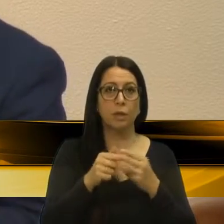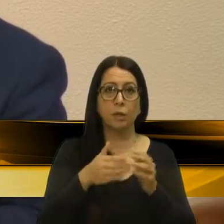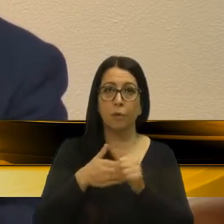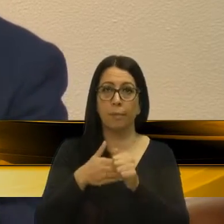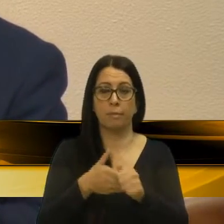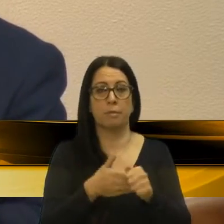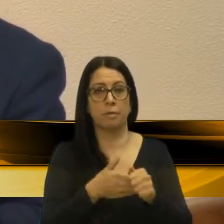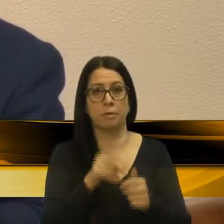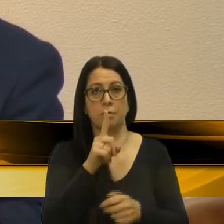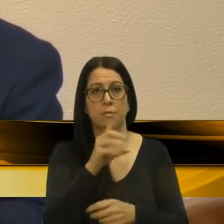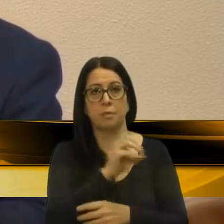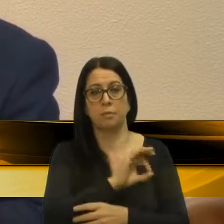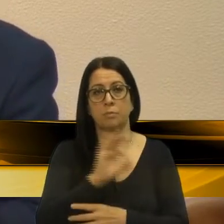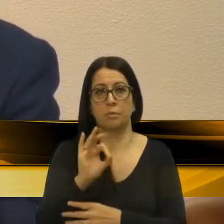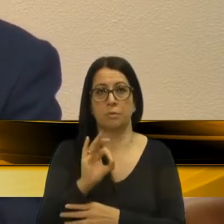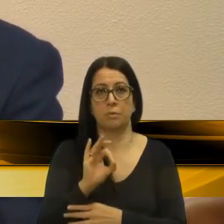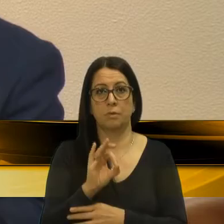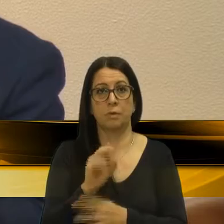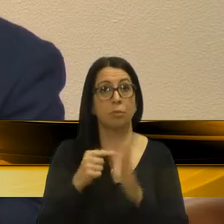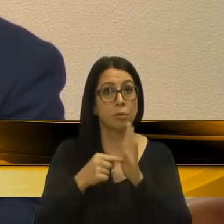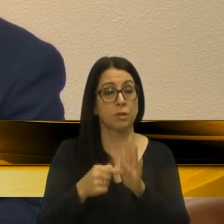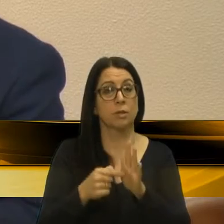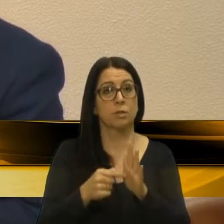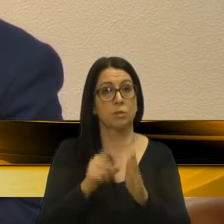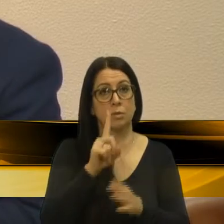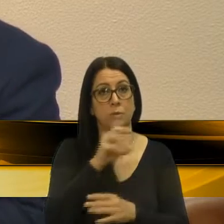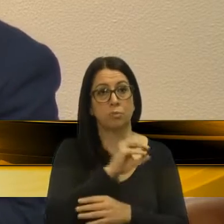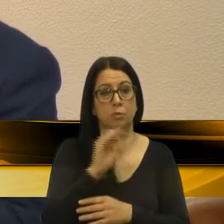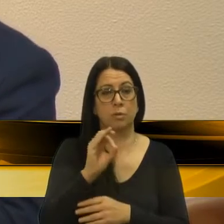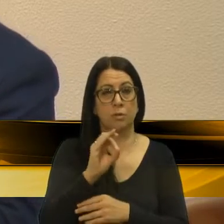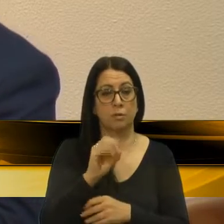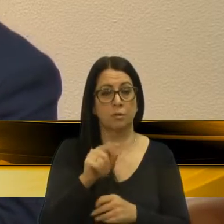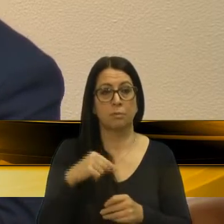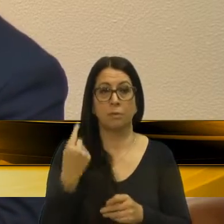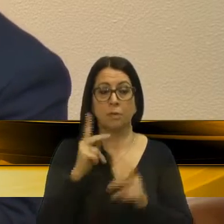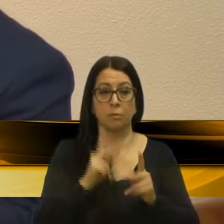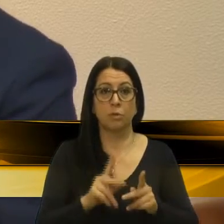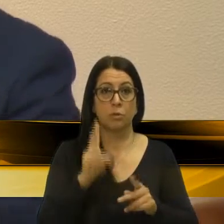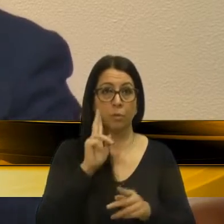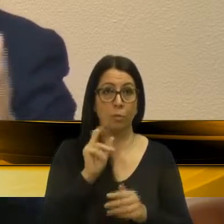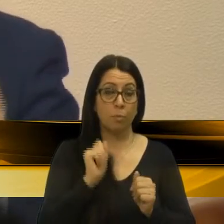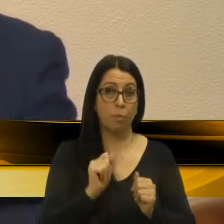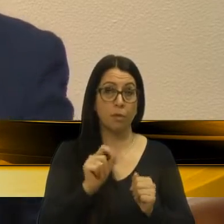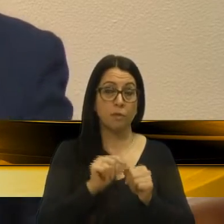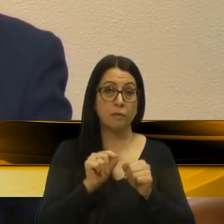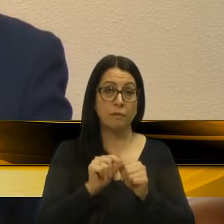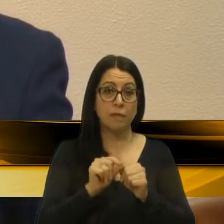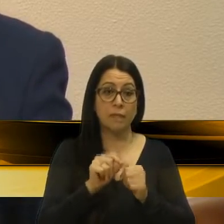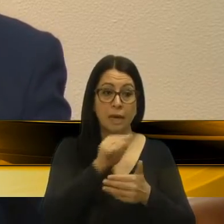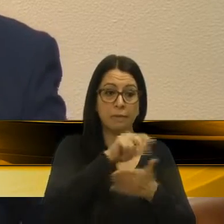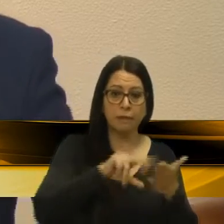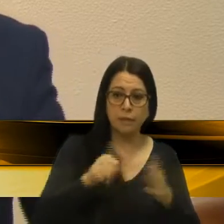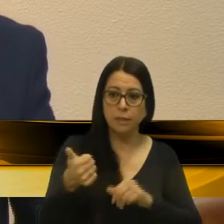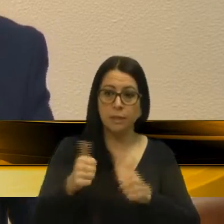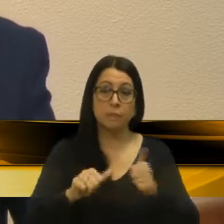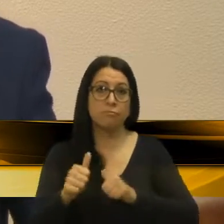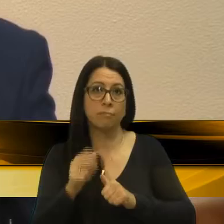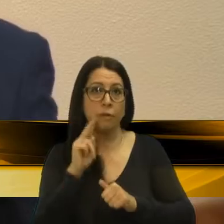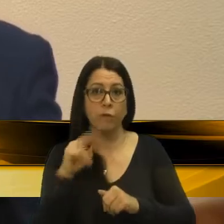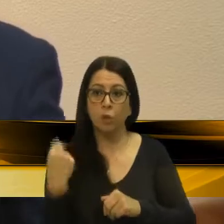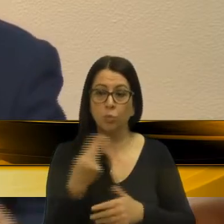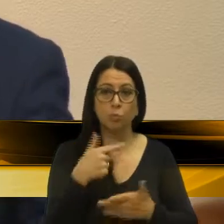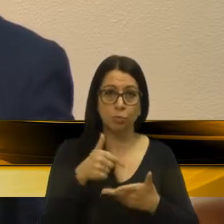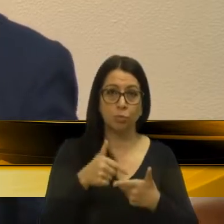acompanhado 100%, transmitido 100%, para que as pessoas possam fazer as suas avaliações, analisar o nosso